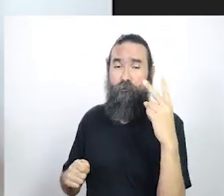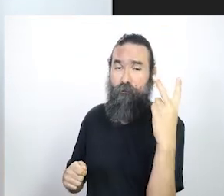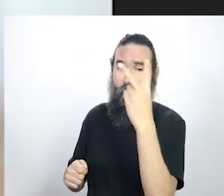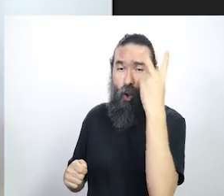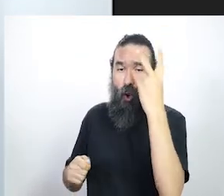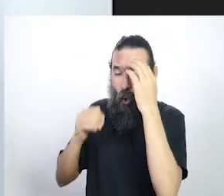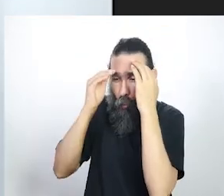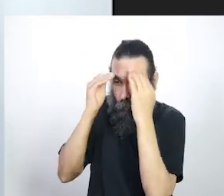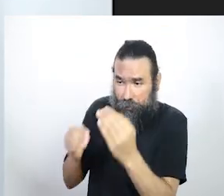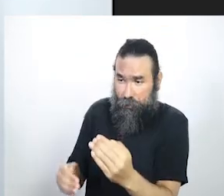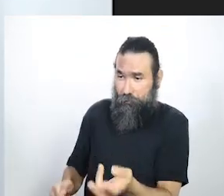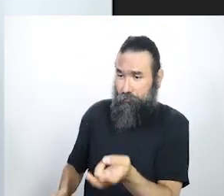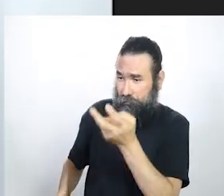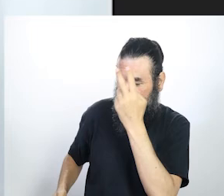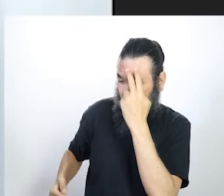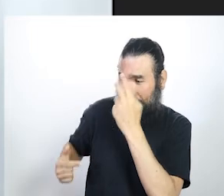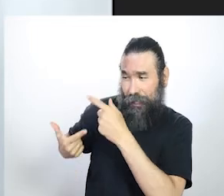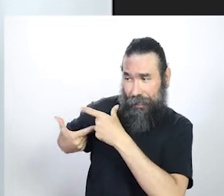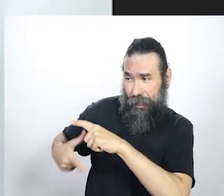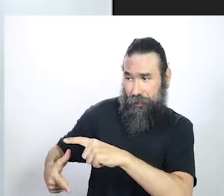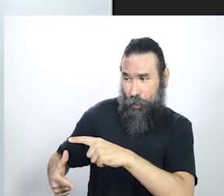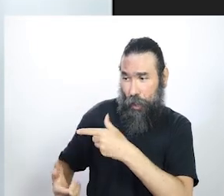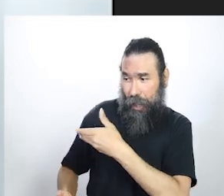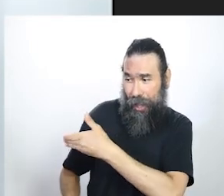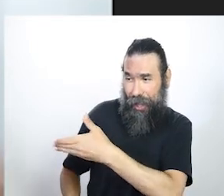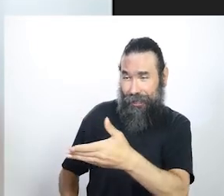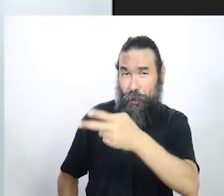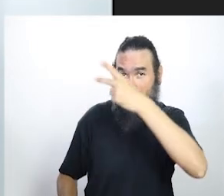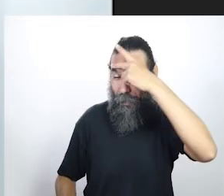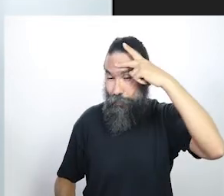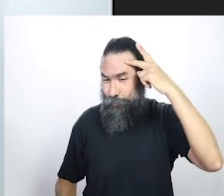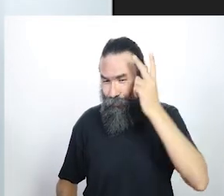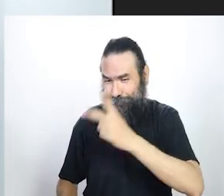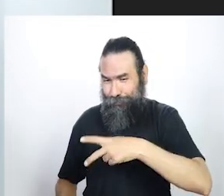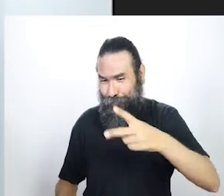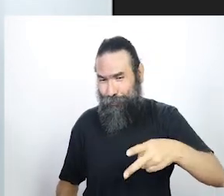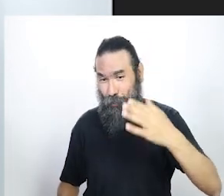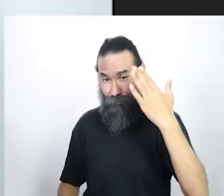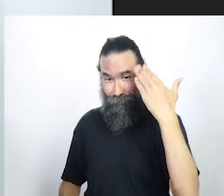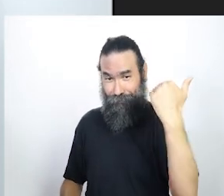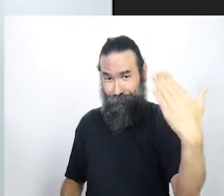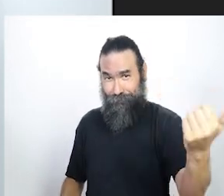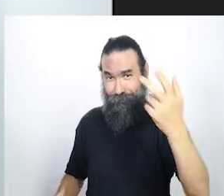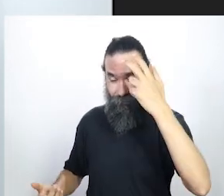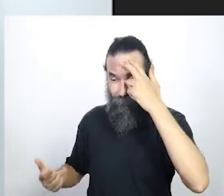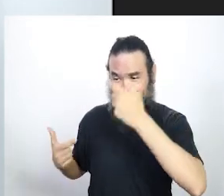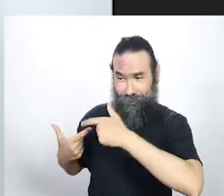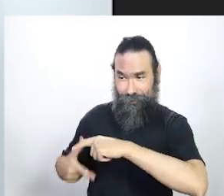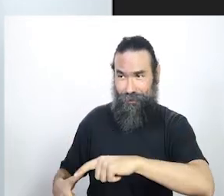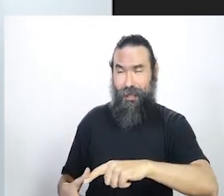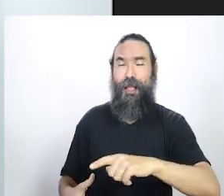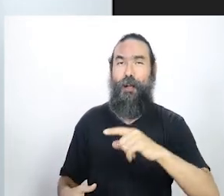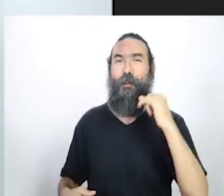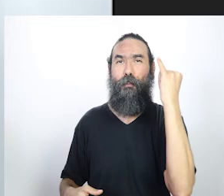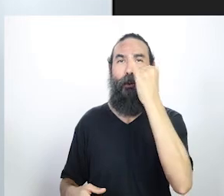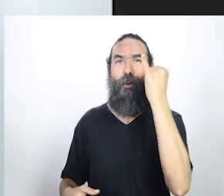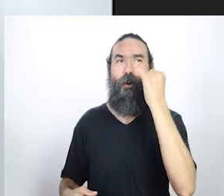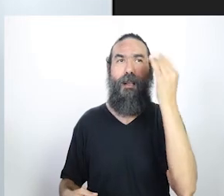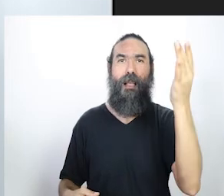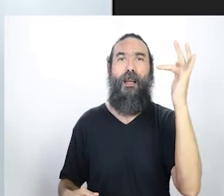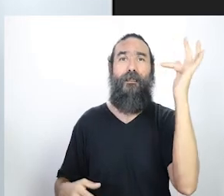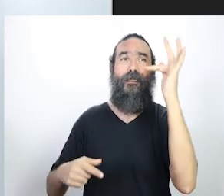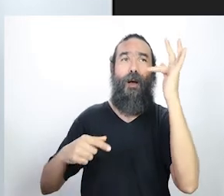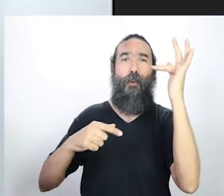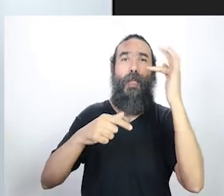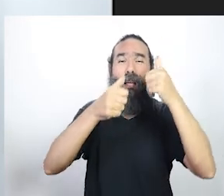saber notório, não sei direito se é isso mesmo, que é o nome ou o mestre. Então, eu acho que a universidade é muito